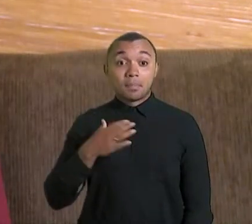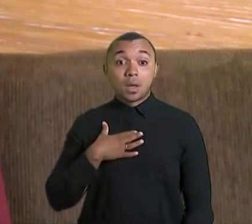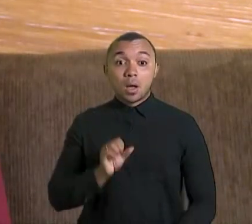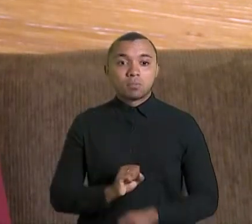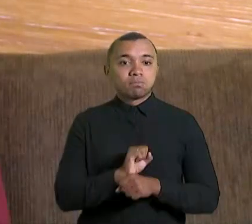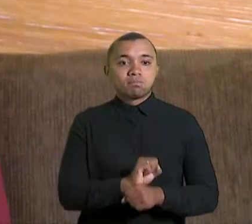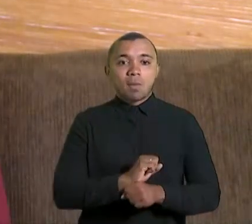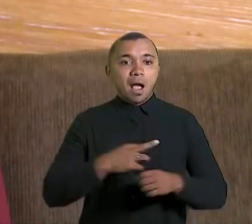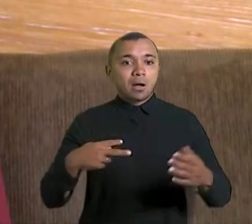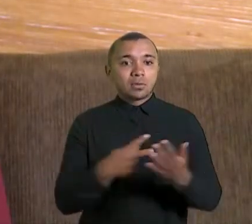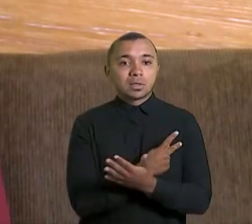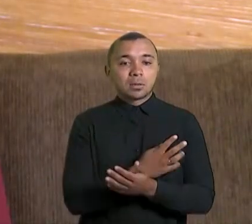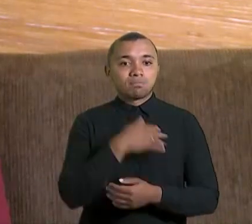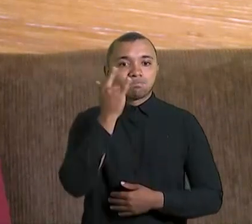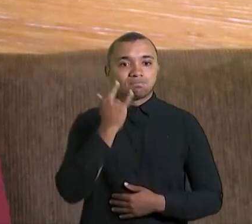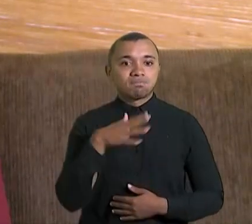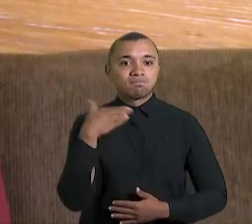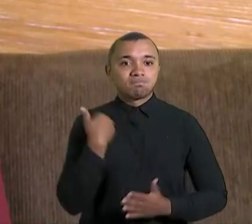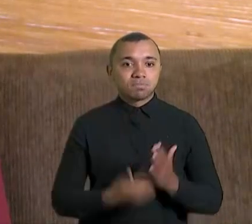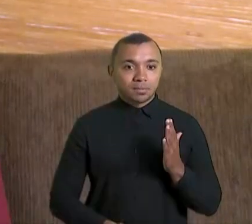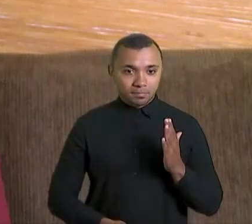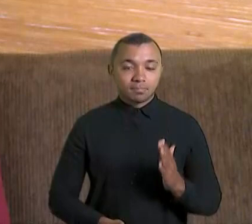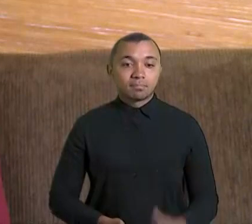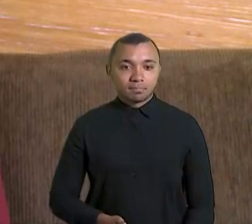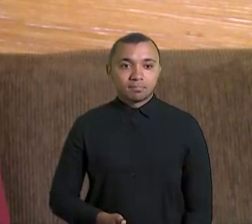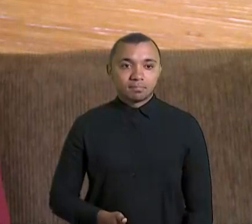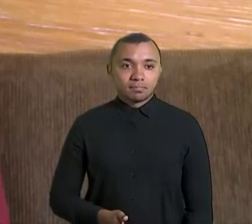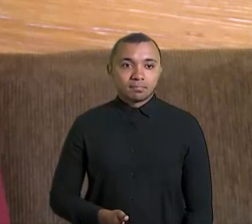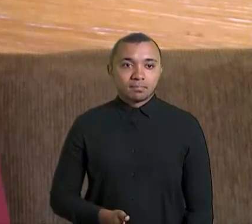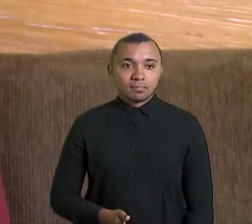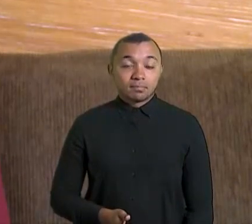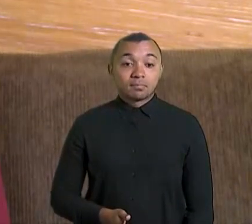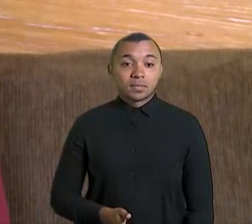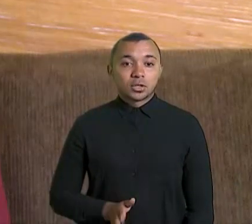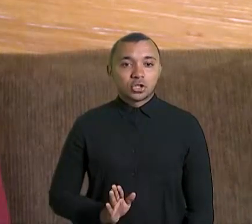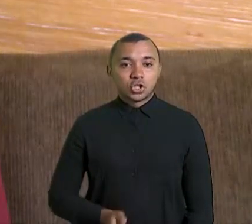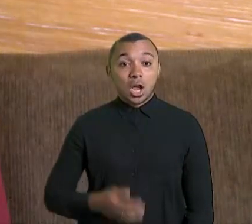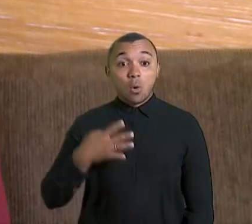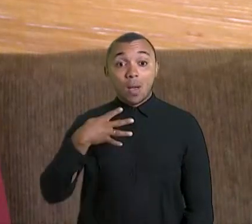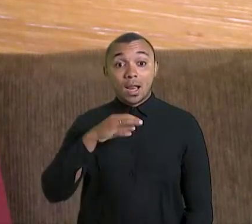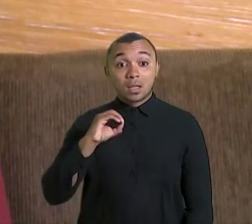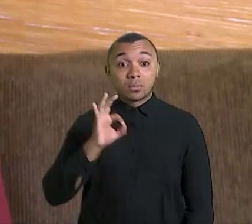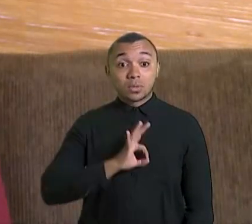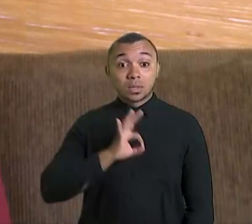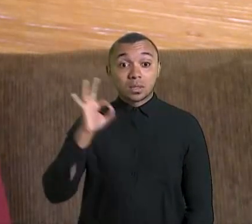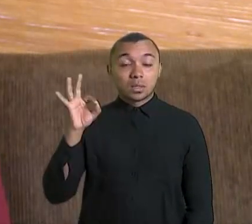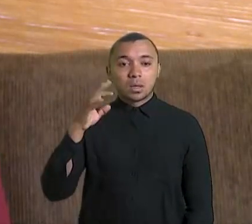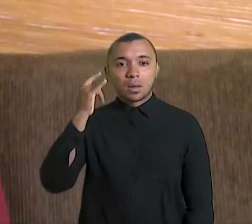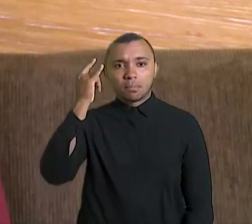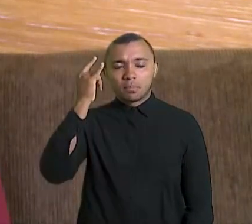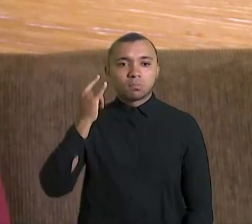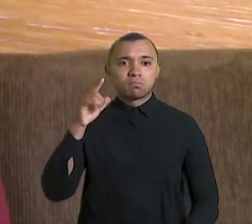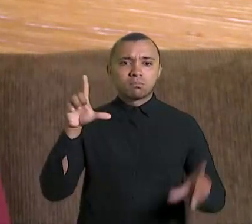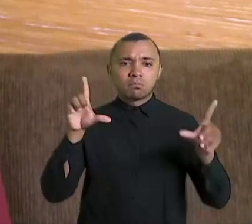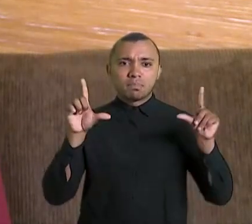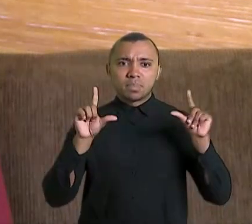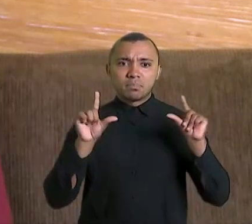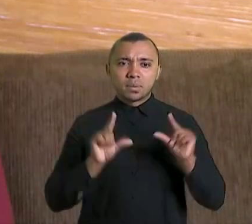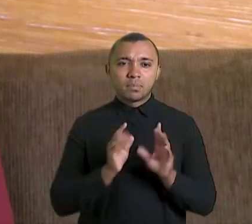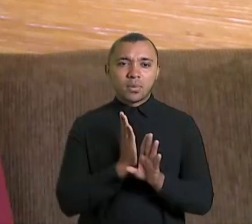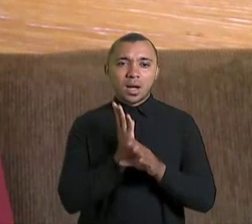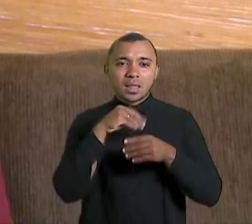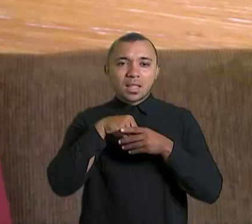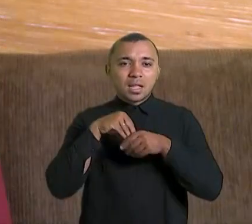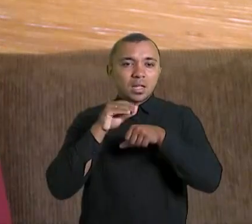perdi a visão em 90. Eu tinha visão subnormal, 40%, fui perdendo, atrofia no nervo óptico, né?